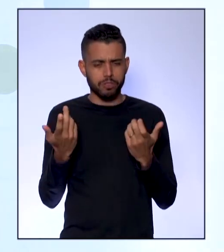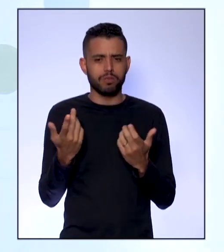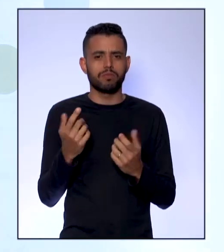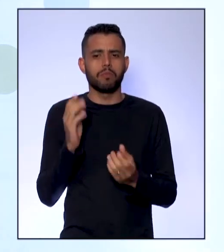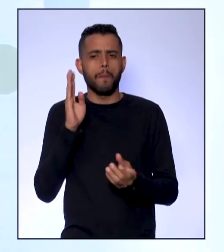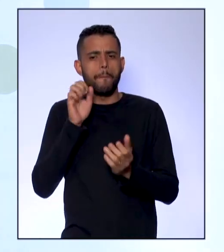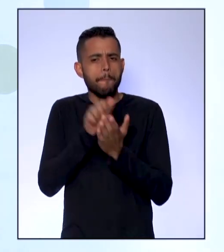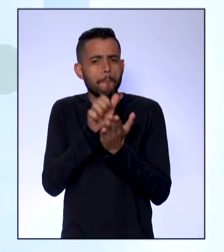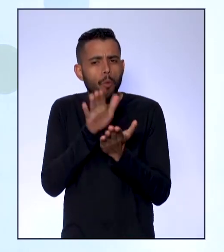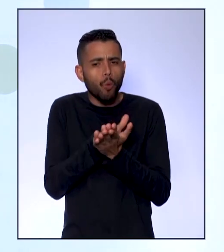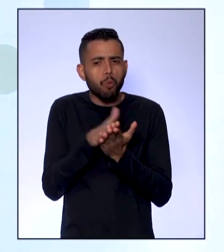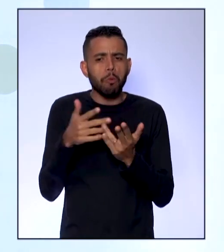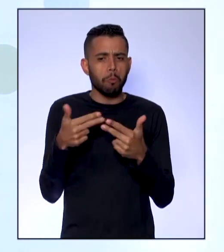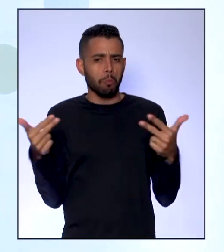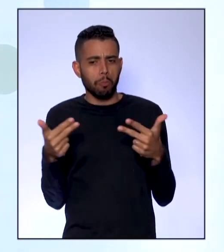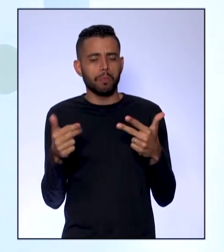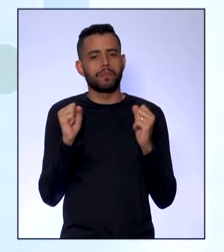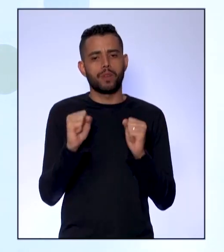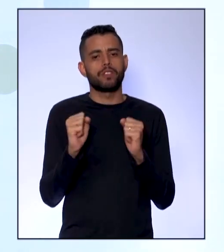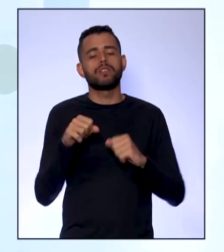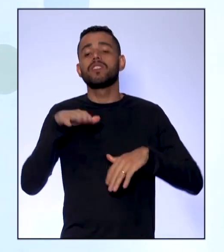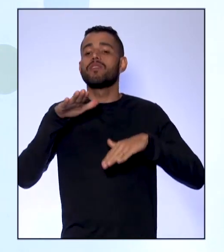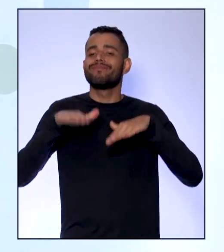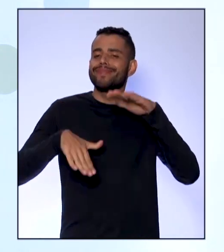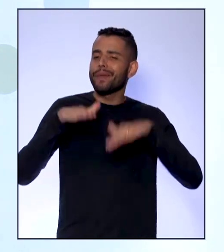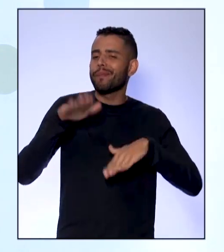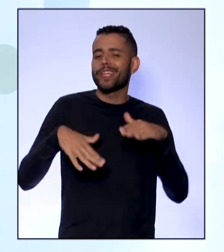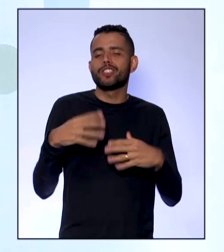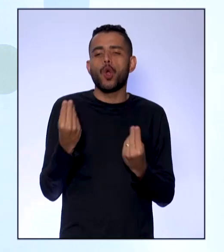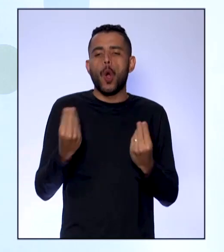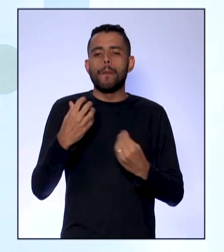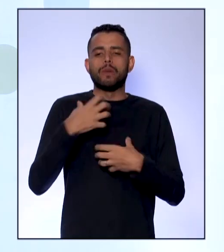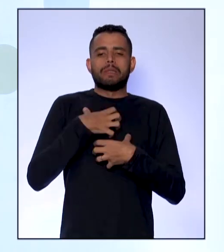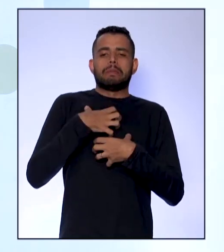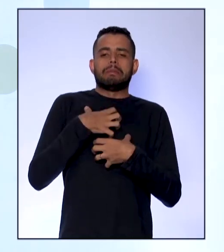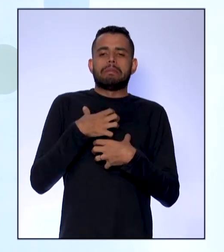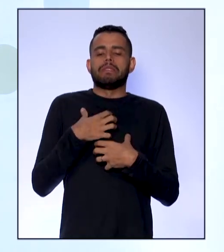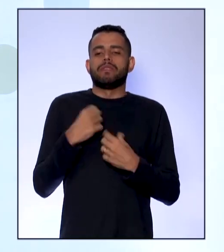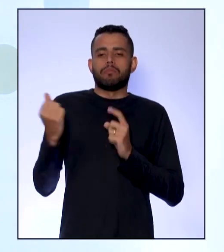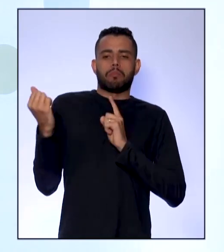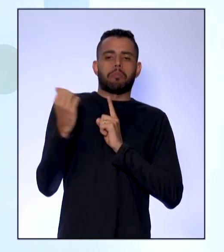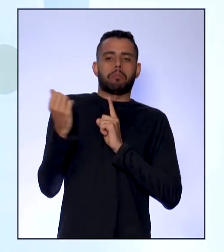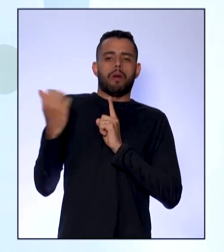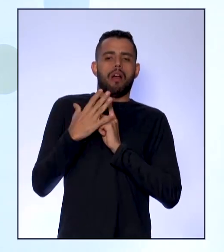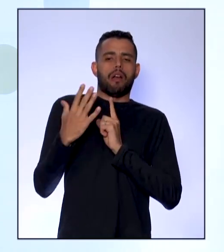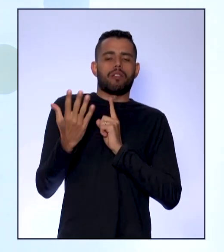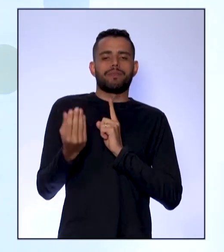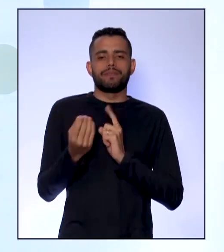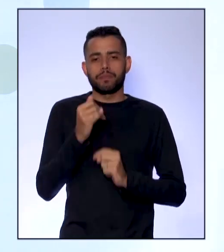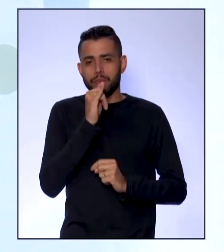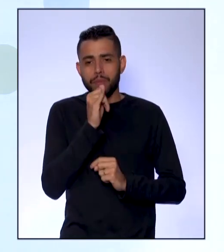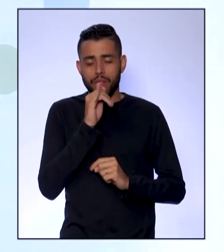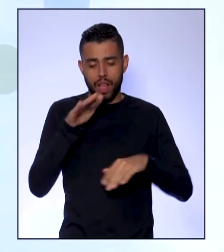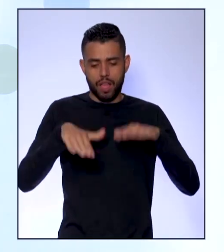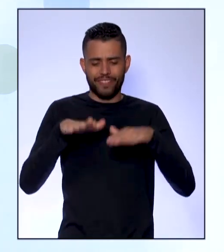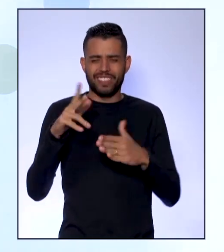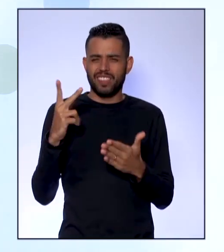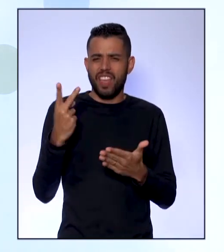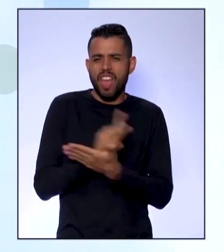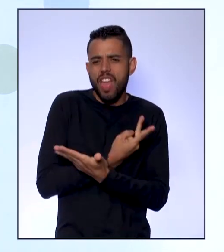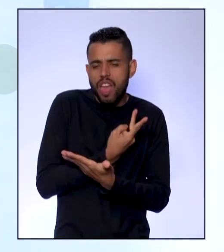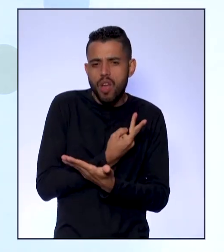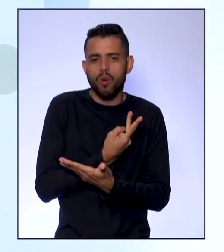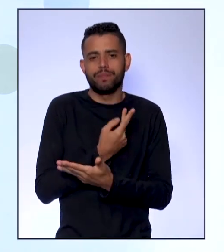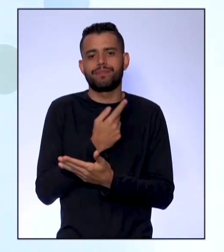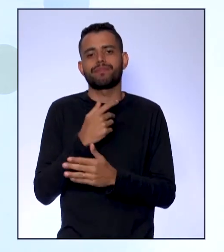essa fake news afetou essa pessoa. Então, por exemplo, se foi, às vezes, uma questão de erro, né? Às vezes a gente vê